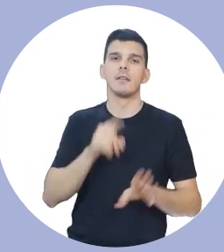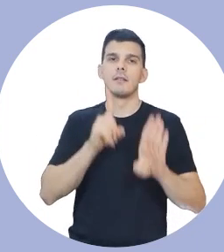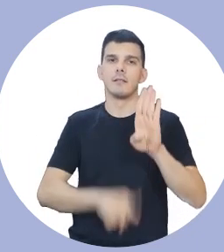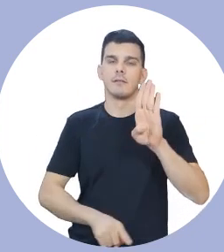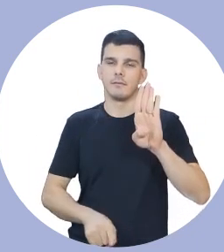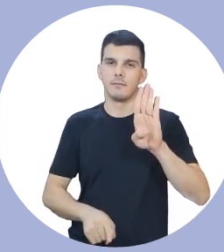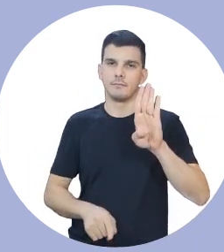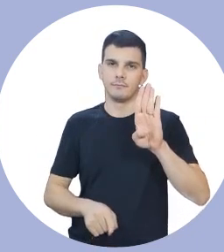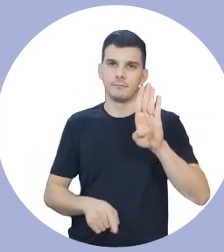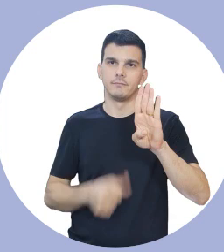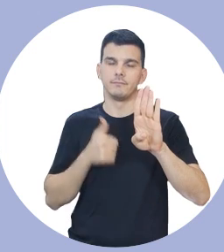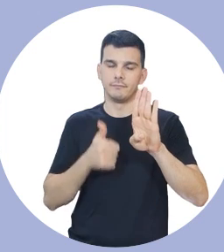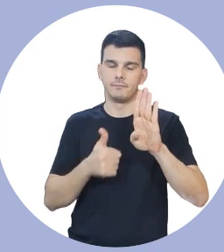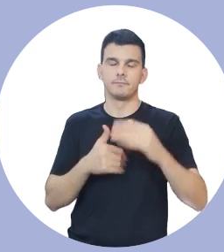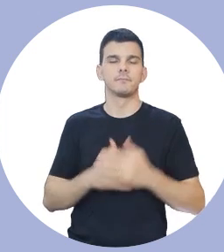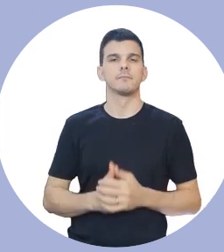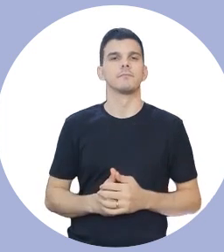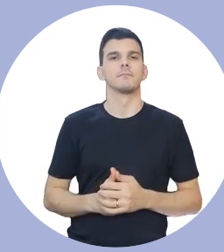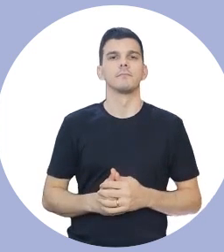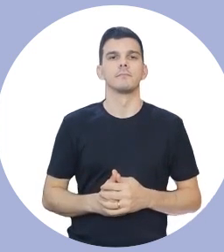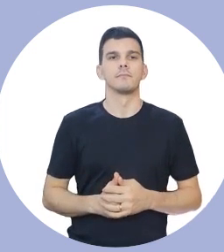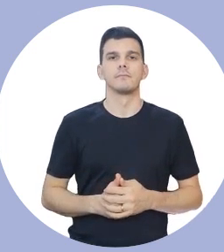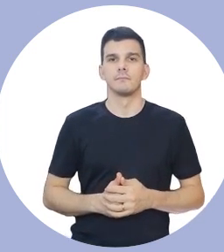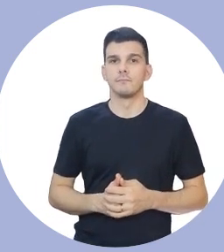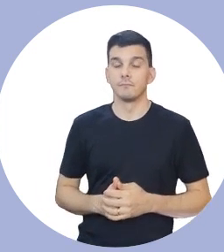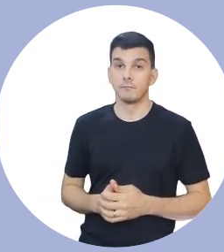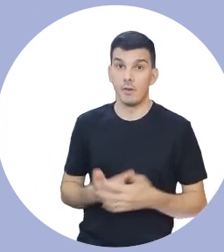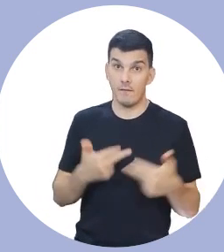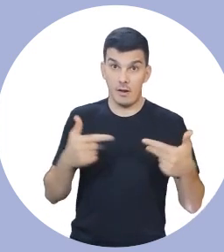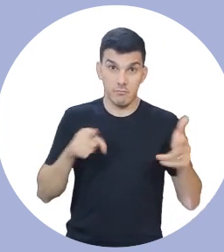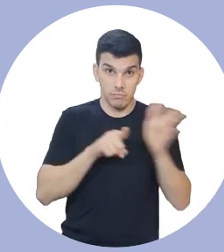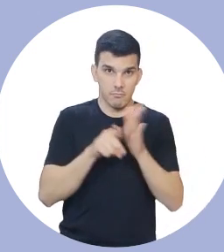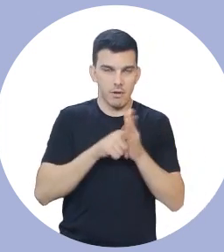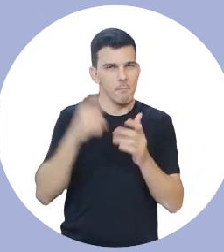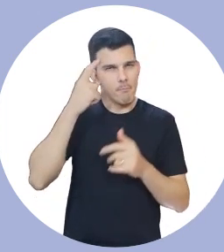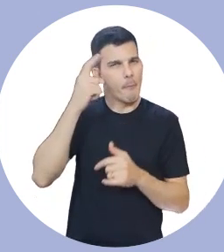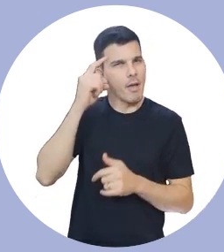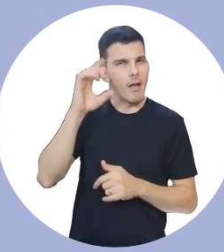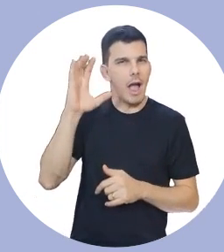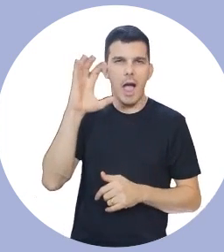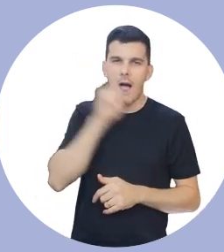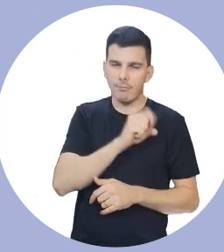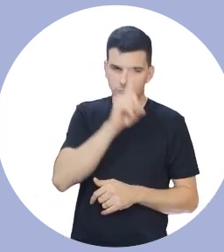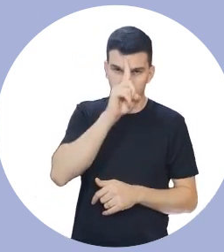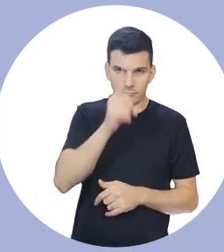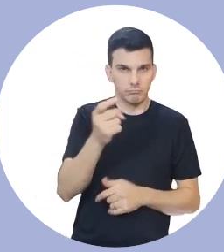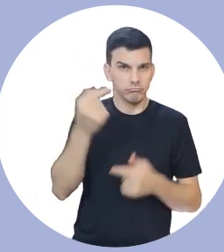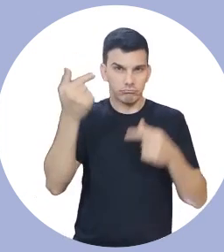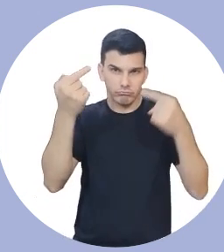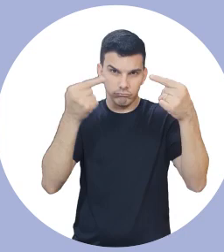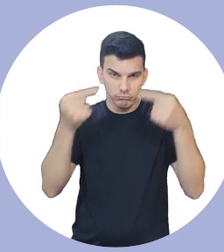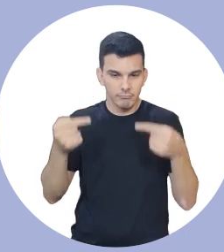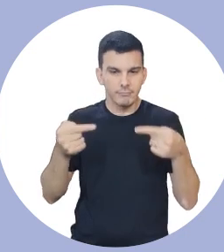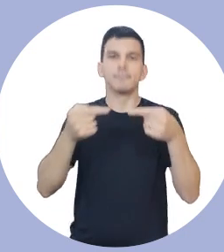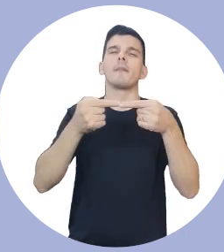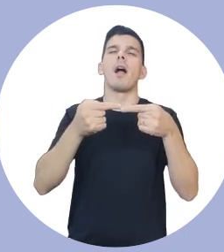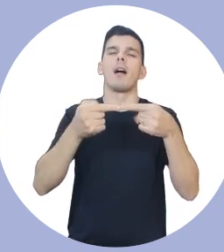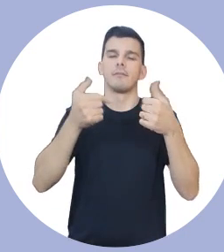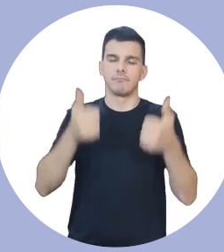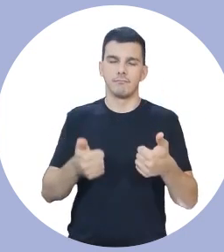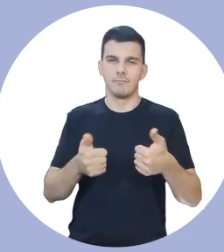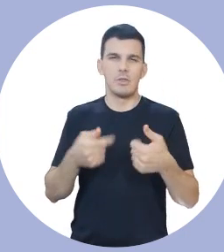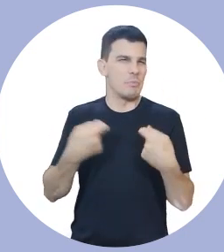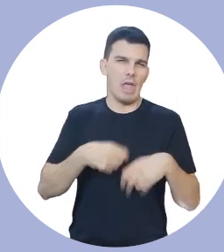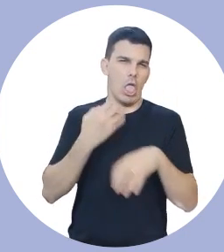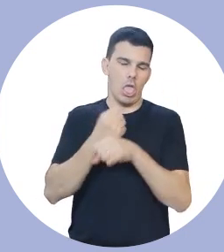Logo, B de bola, cloração é a resposta correta dessa questão. Muitas questões são raciocínios lógicos, pessoal. Você lê o texto, olha